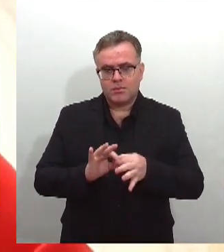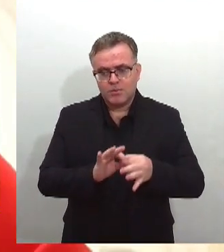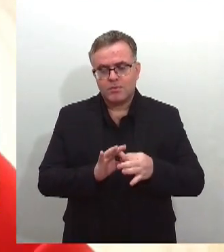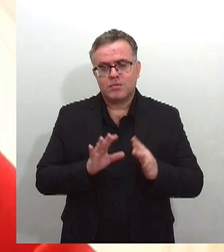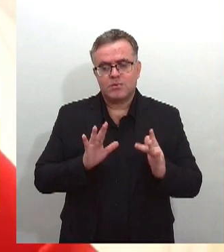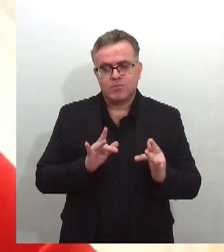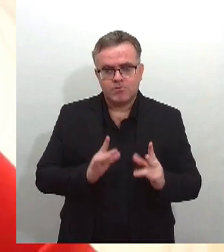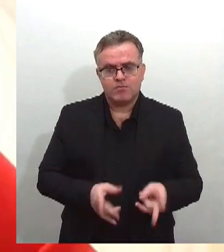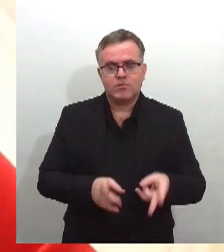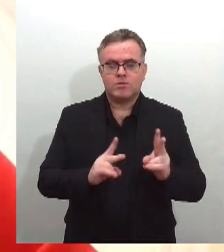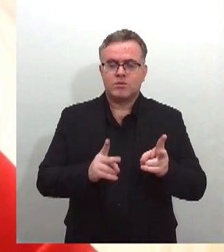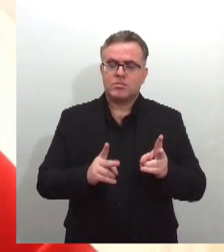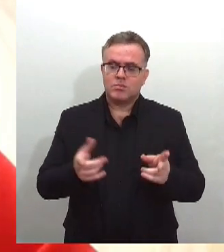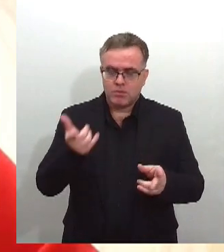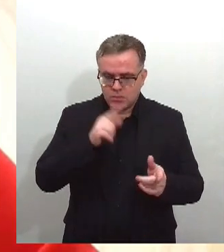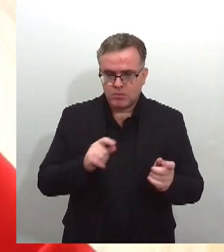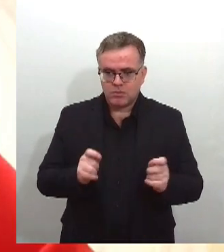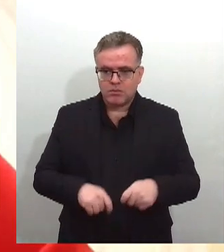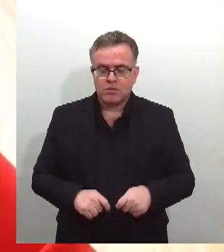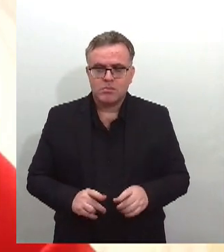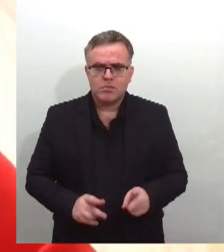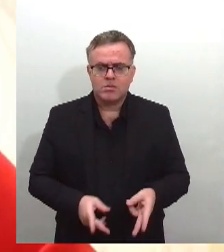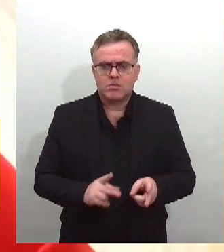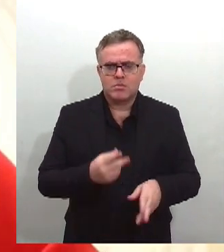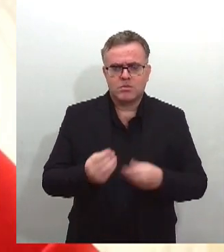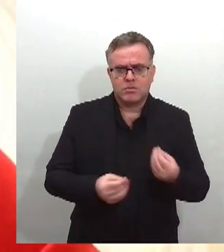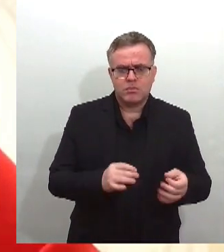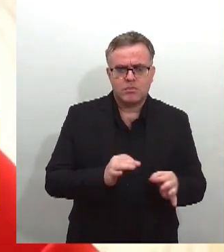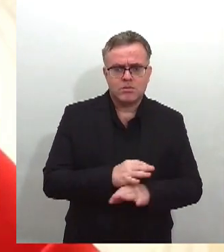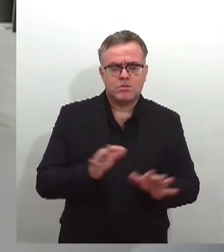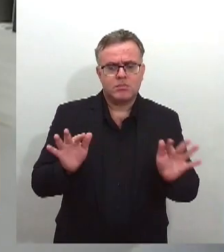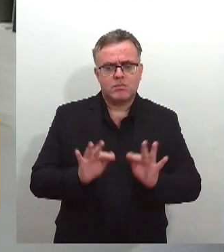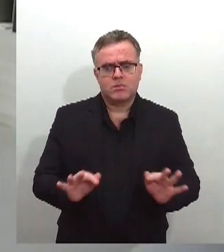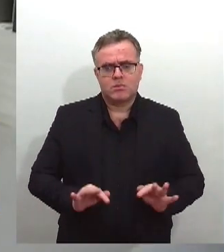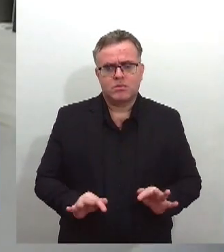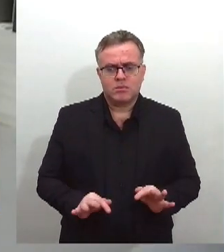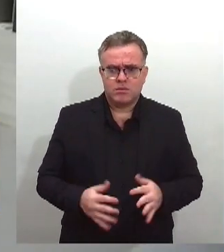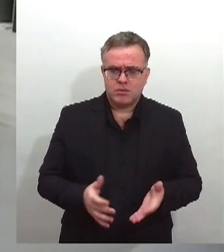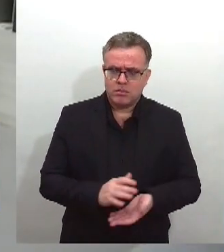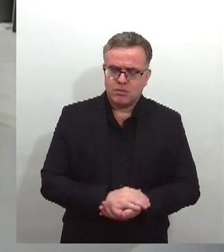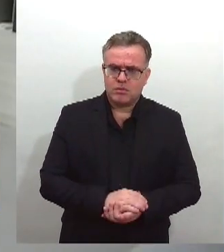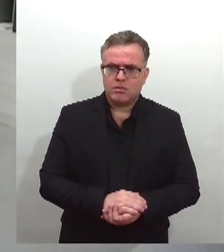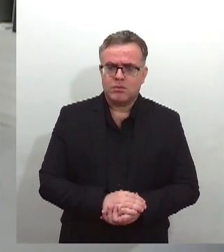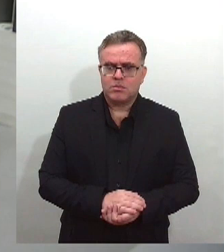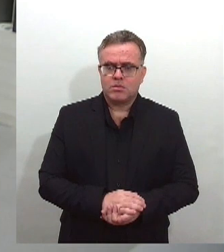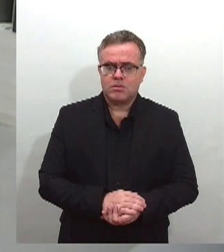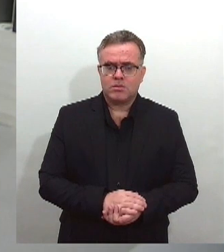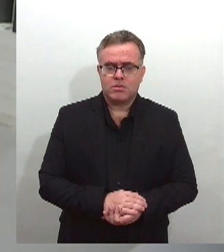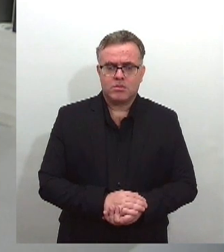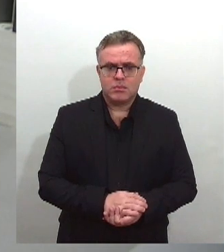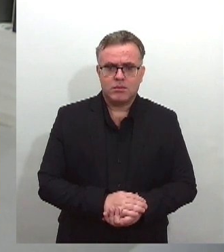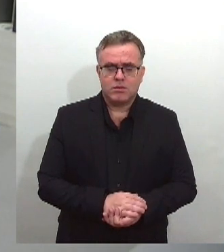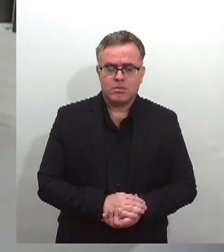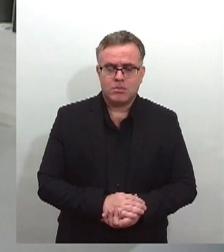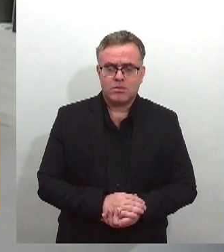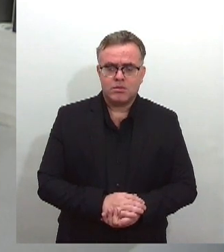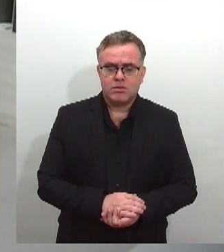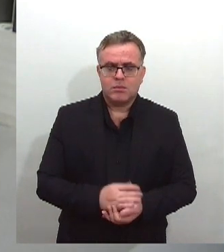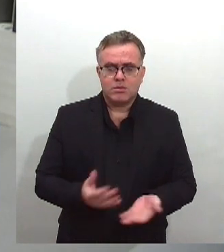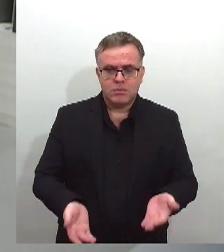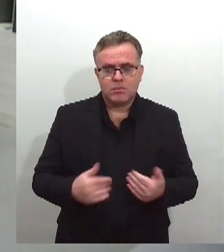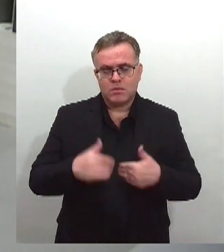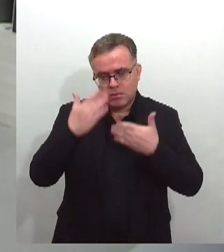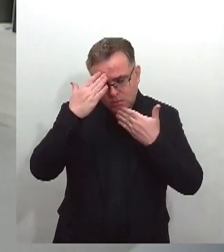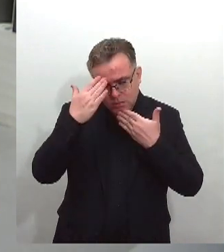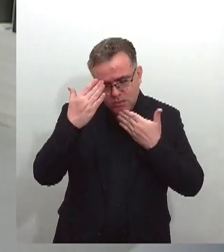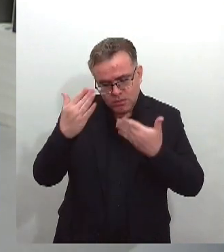consiga manter uma família feliz, uma família saudável. Exatamente. Doutora Jumara, muito obrigada, viu, pela sua participação